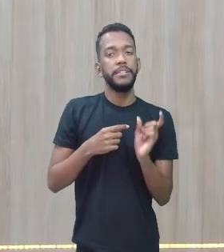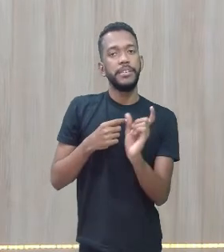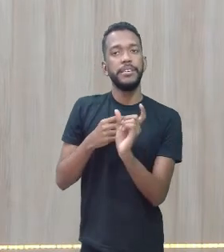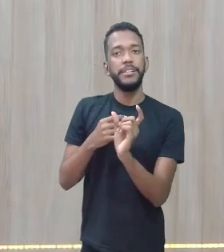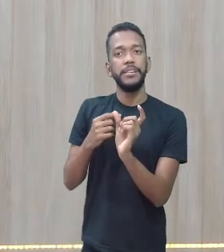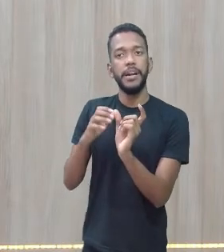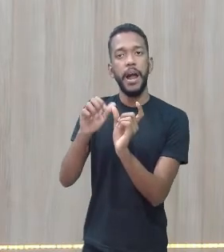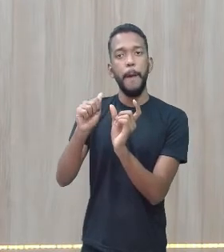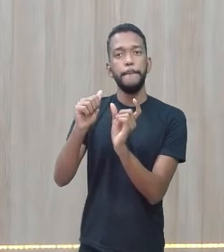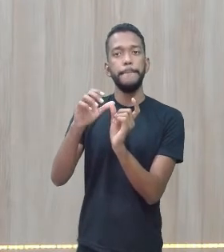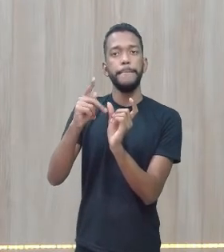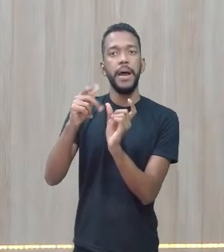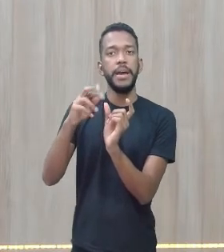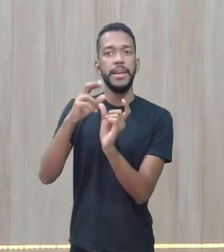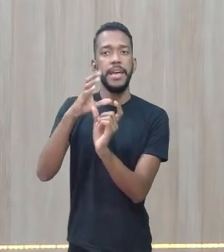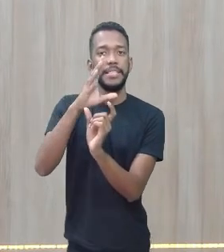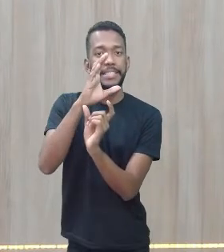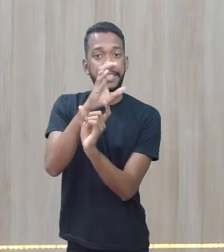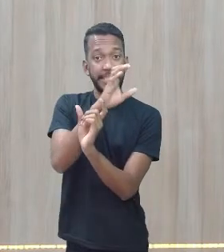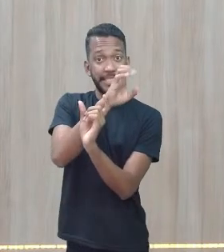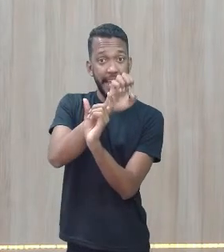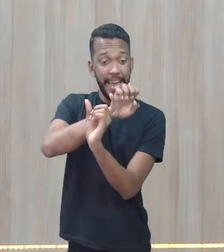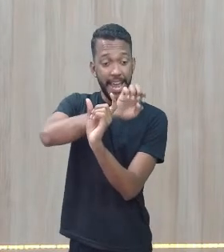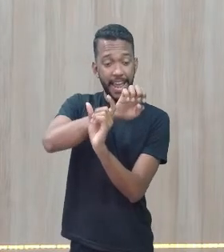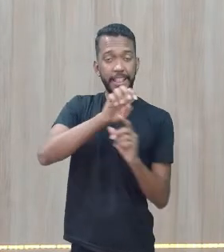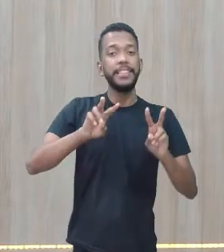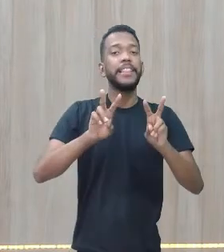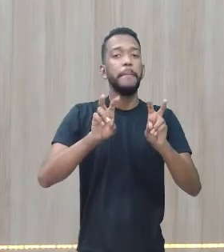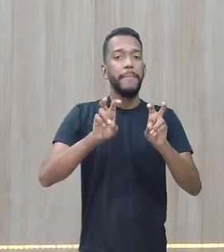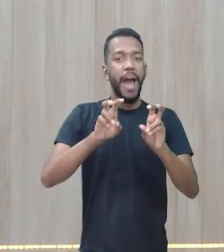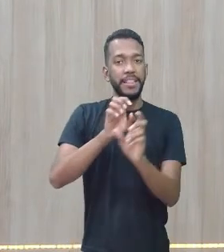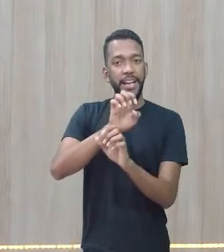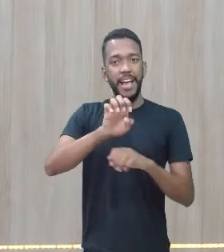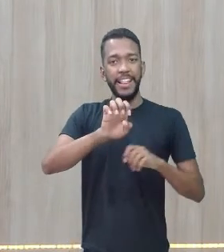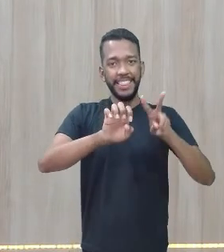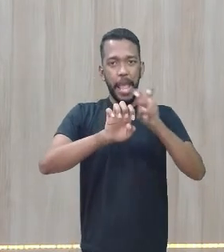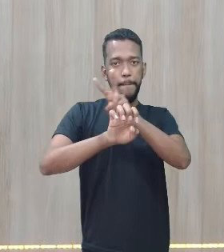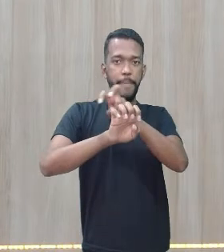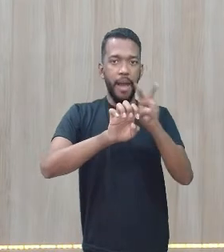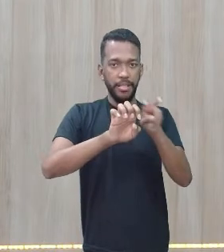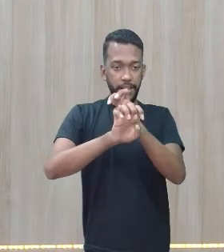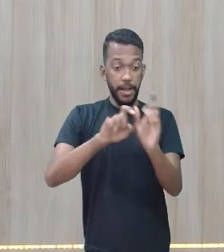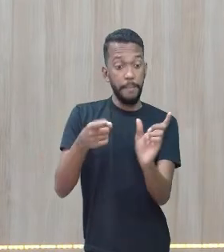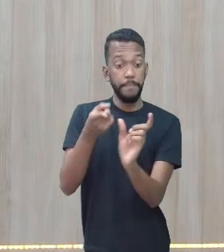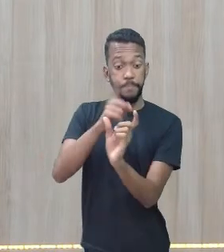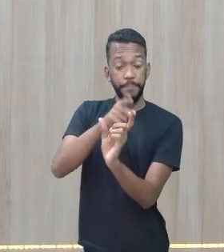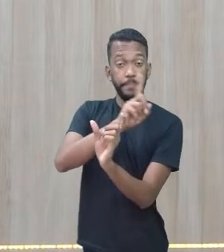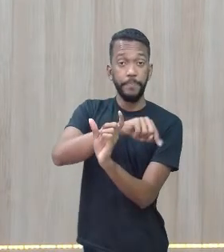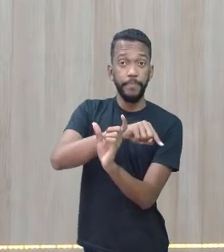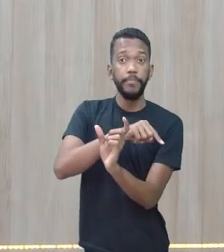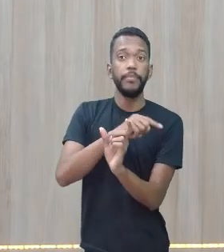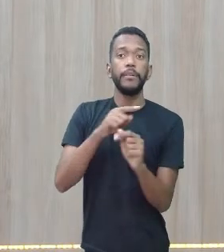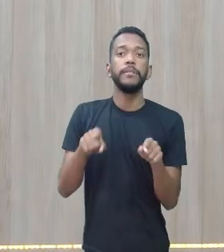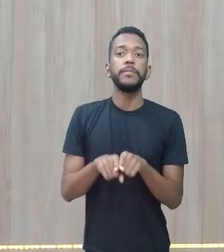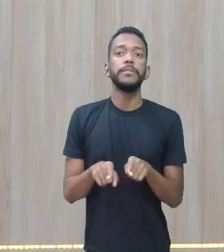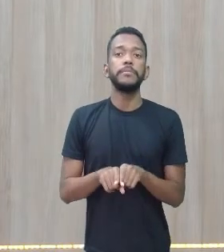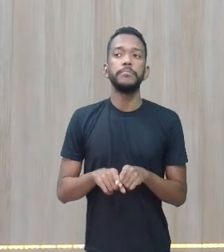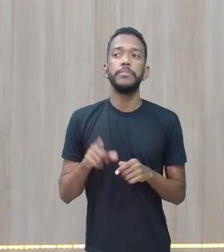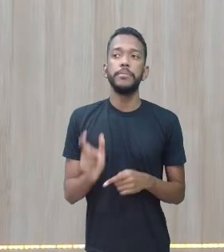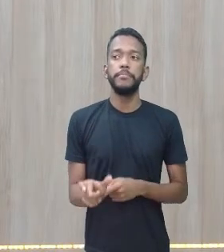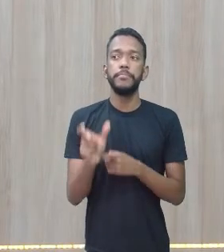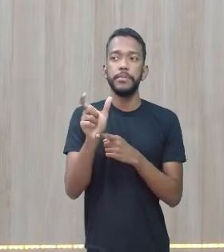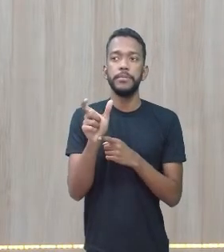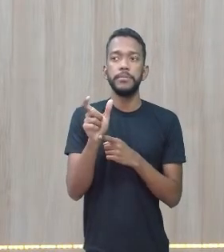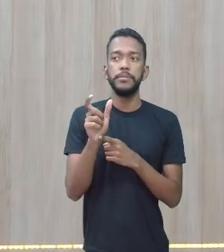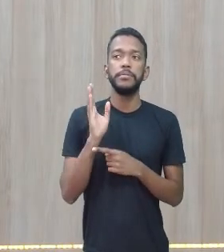aparecer com o R, não é? Nós vimos também a palavra, eu